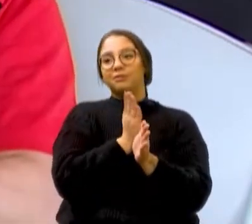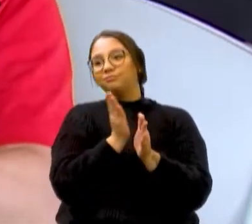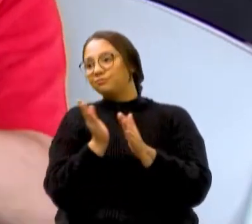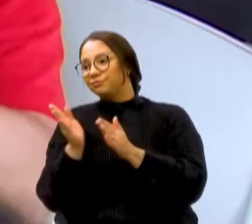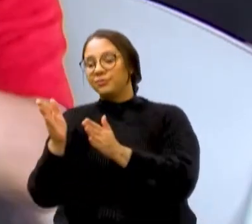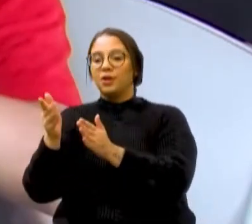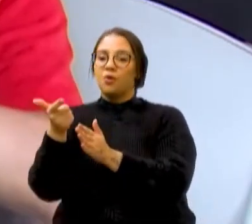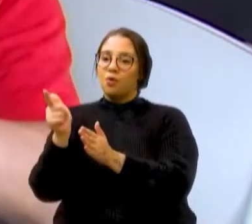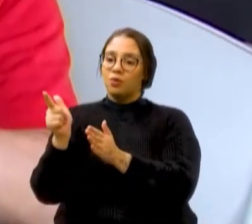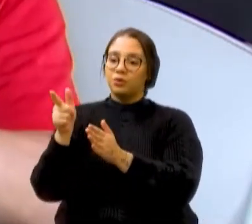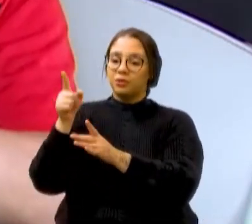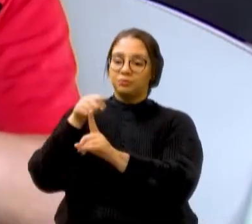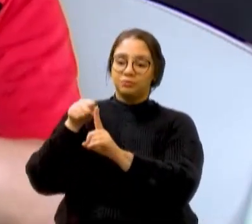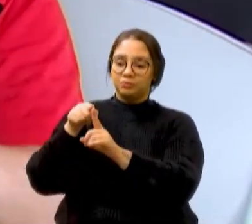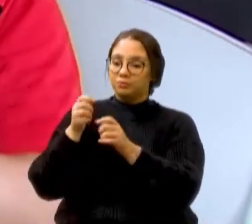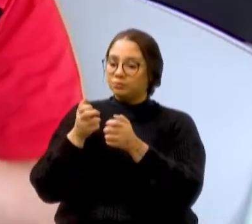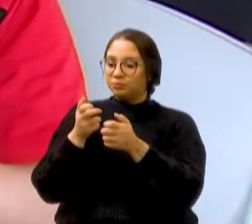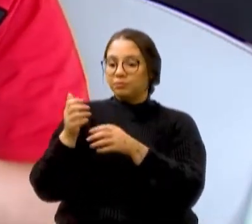da vida ela fez